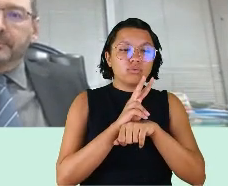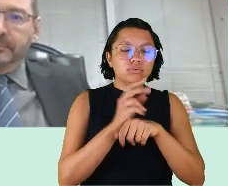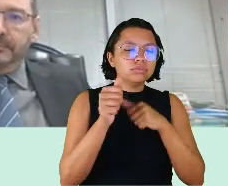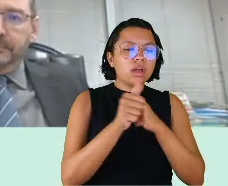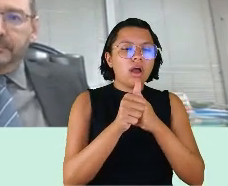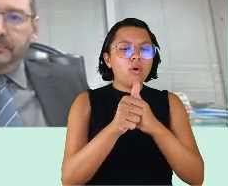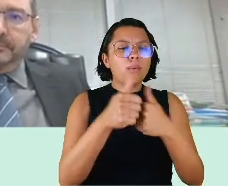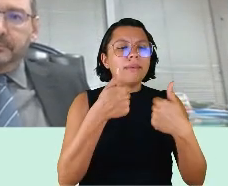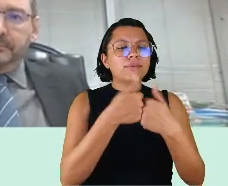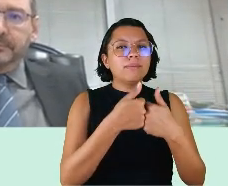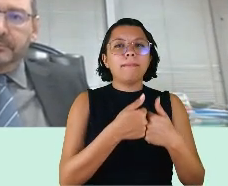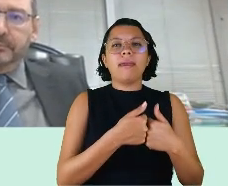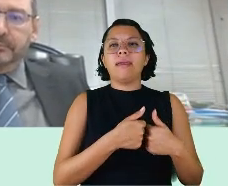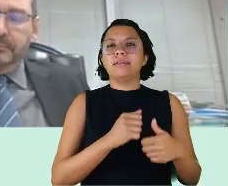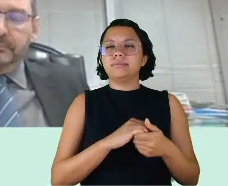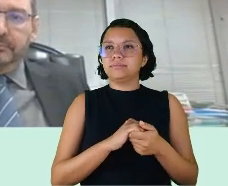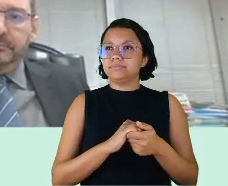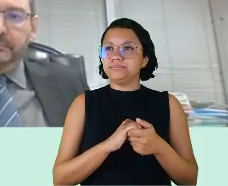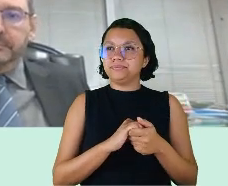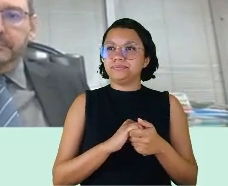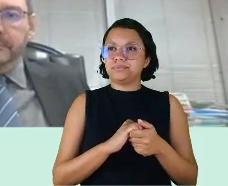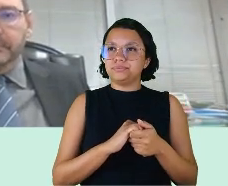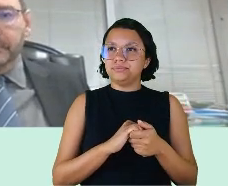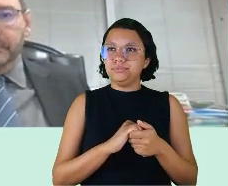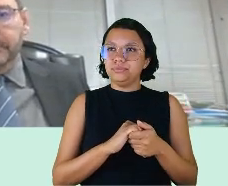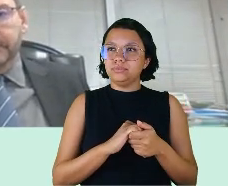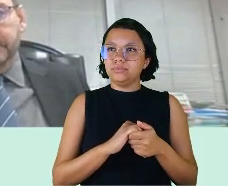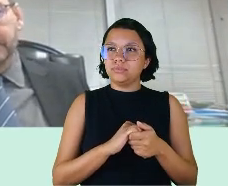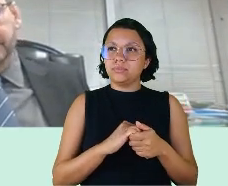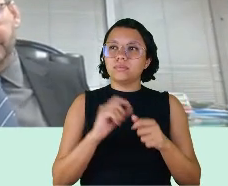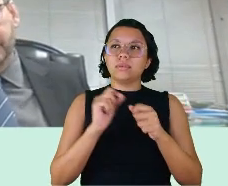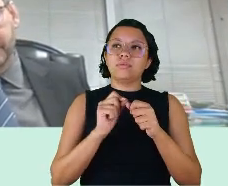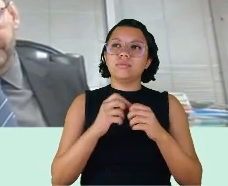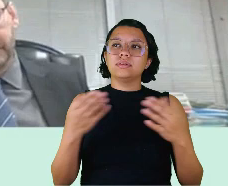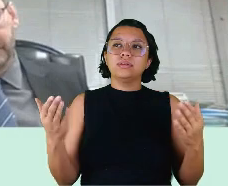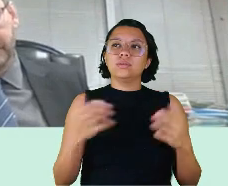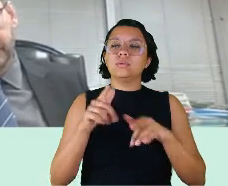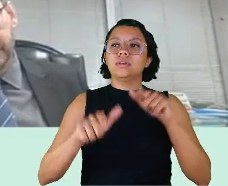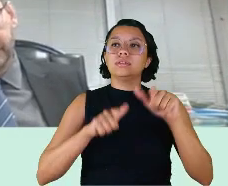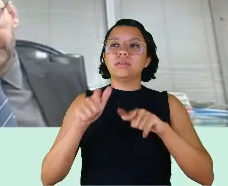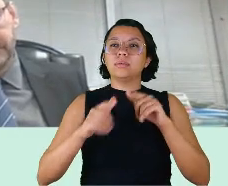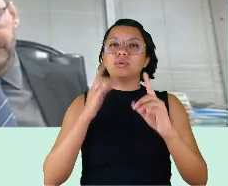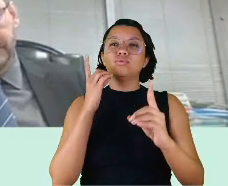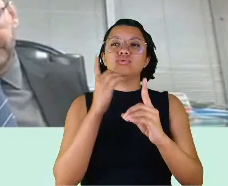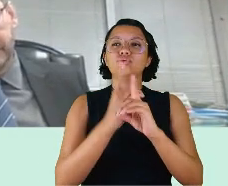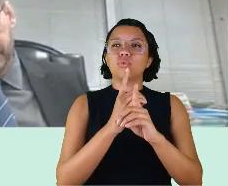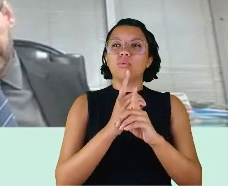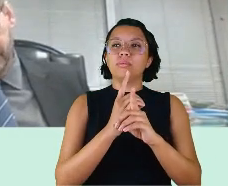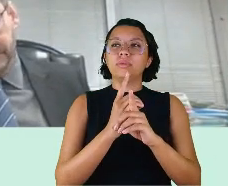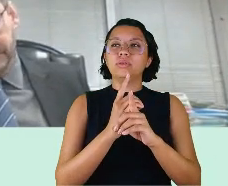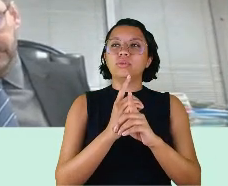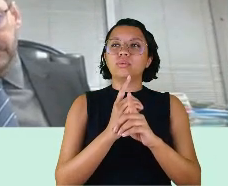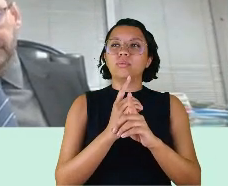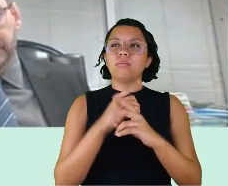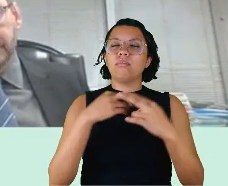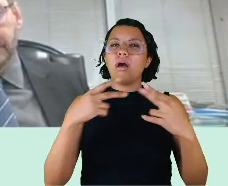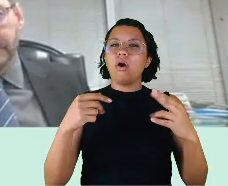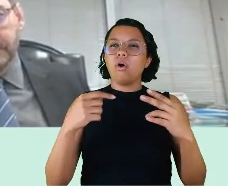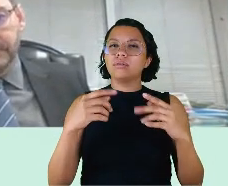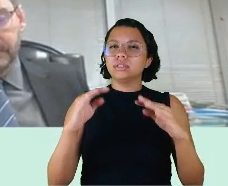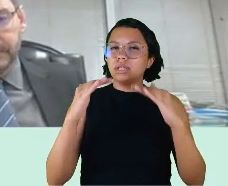corregedorias acompanharem de perto. Estamos fazendo esse trabalho e descobrindo uma coisa